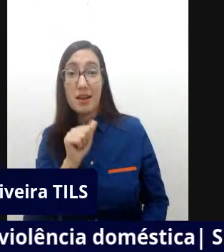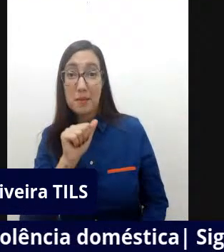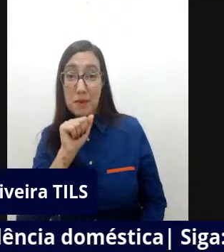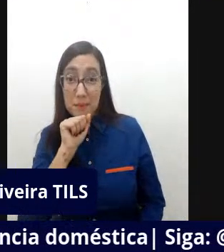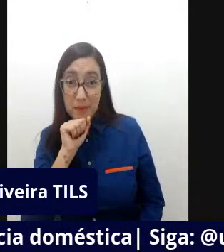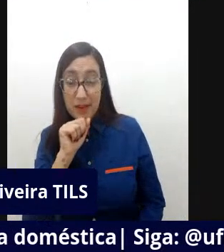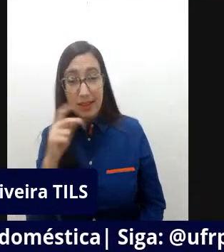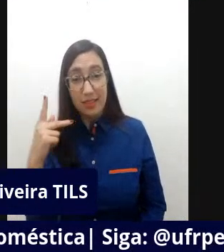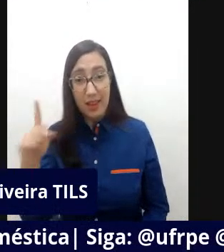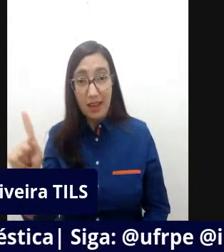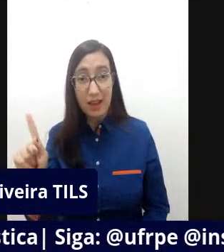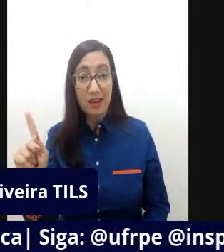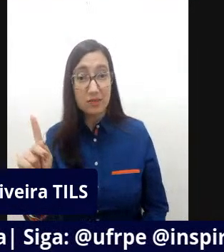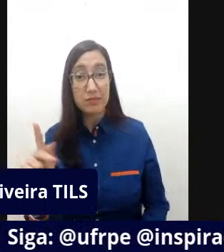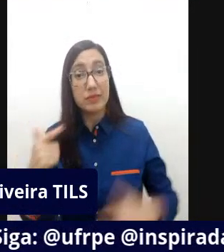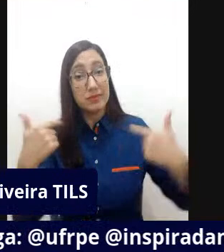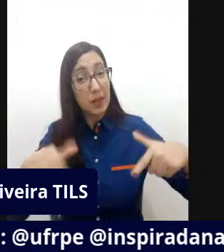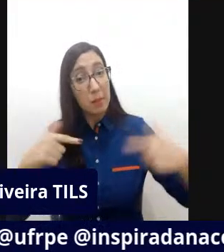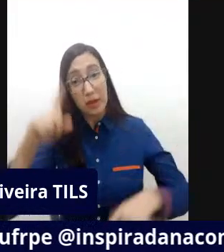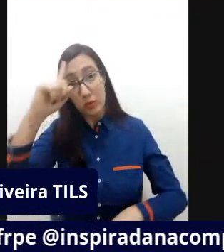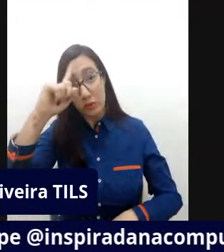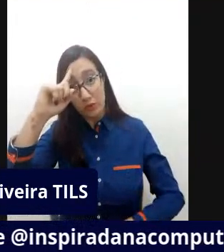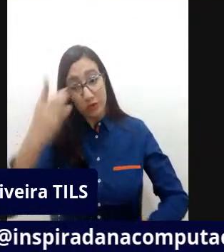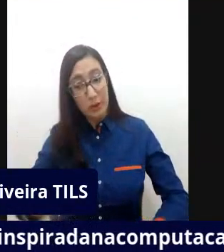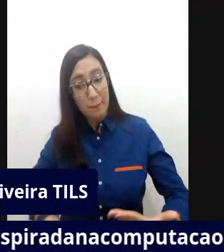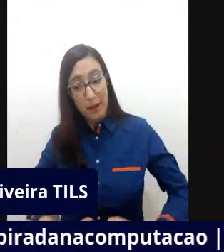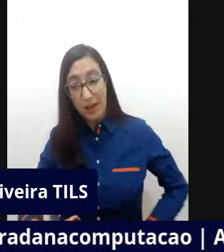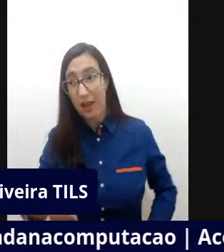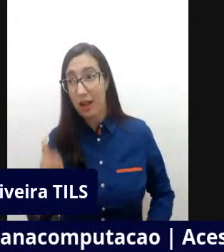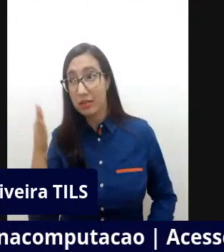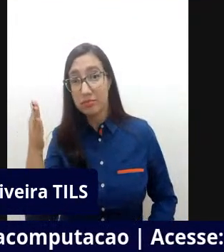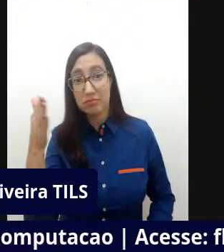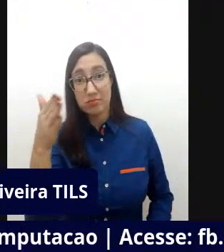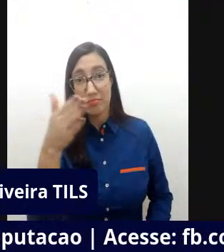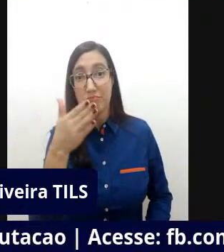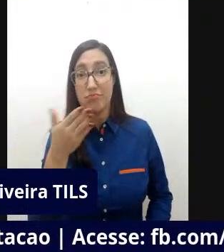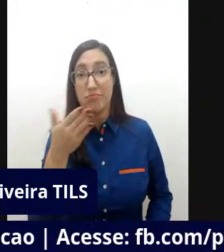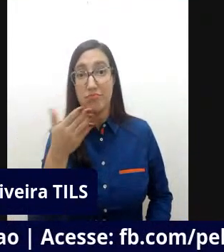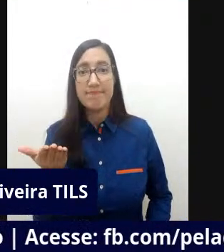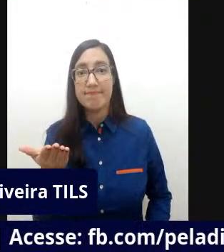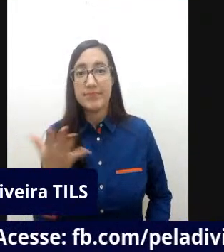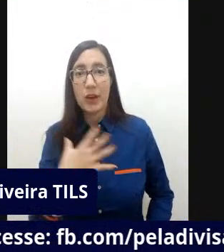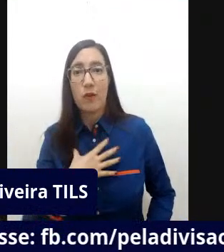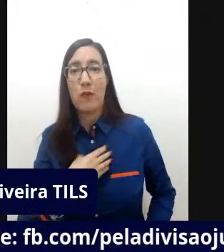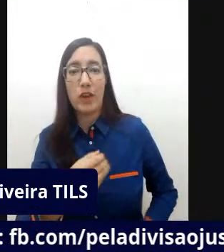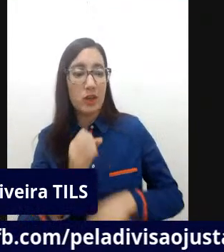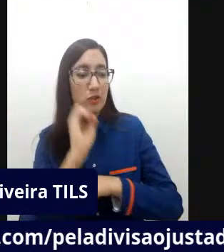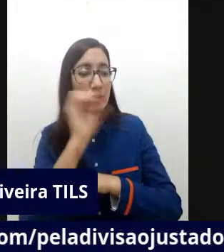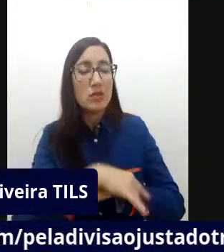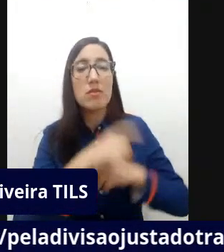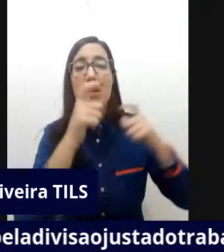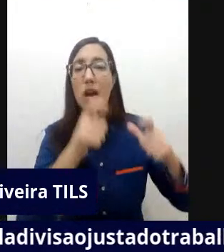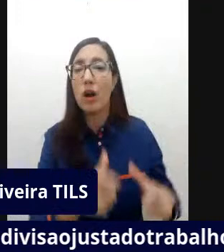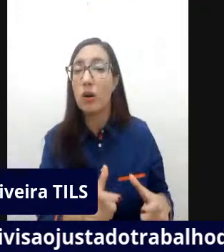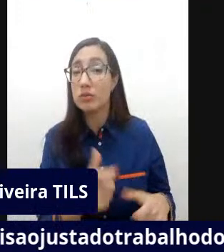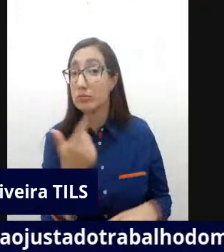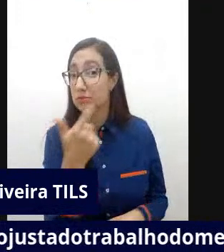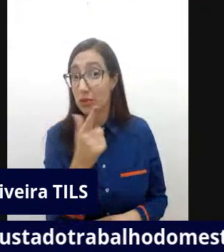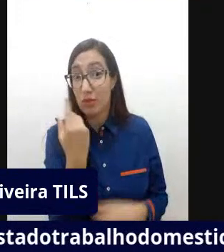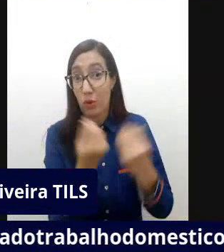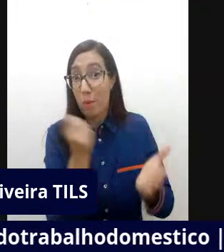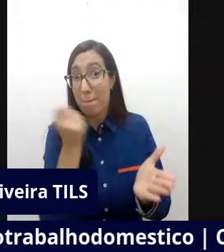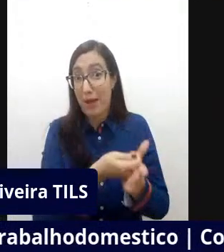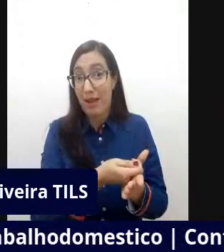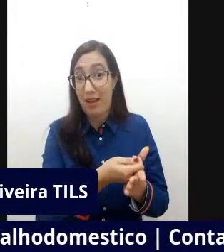emprego. E hoje a gente vê que muitas companheiras, inclusive no Rio de Janeiro, a